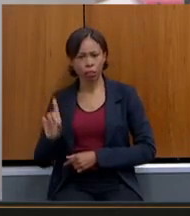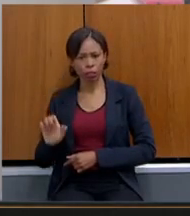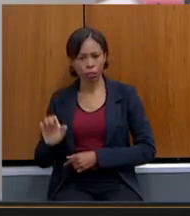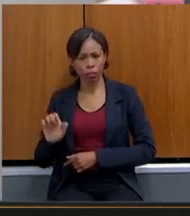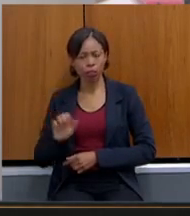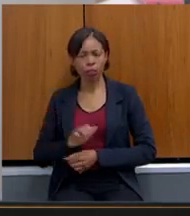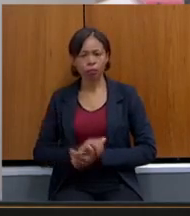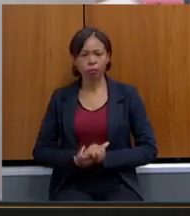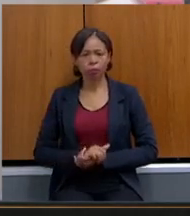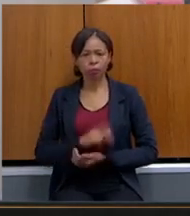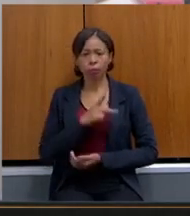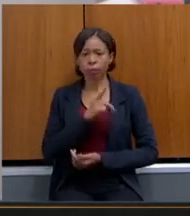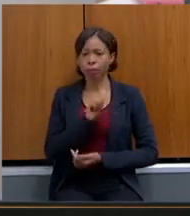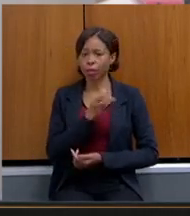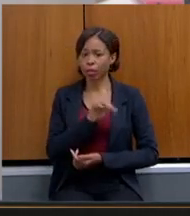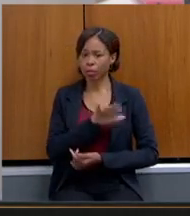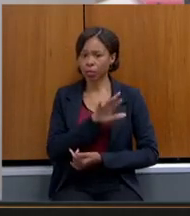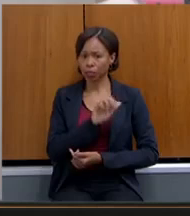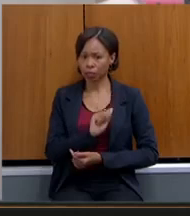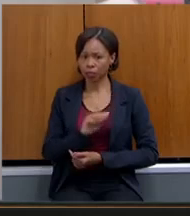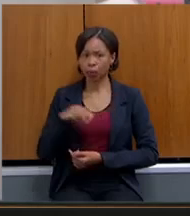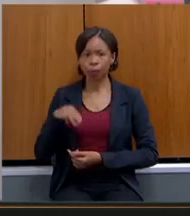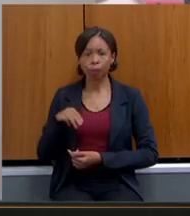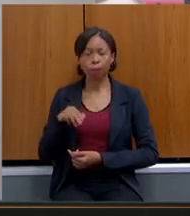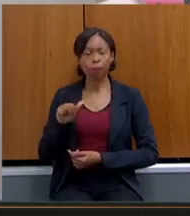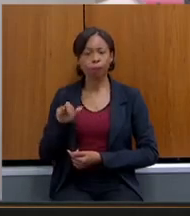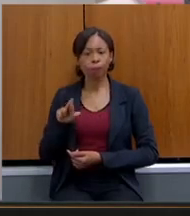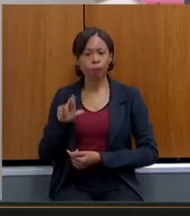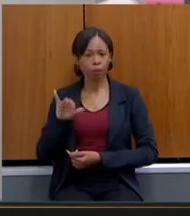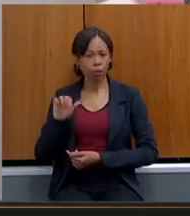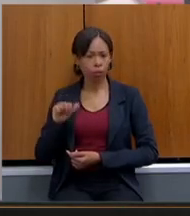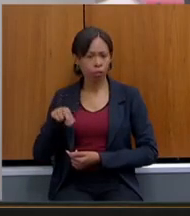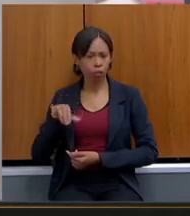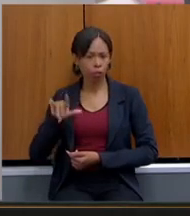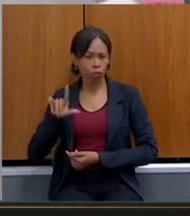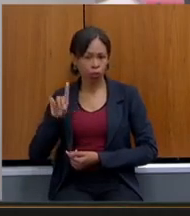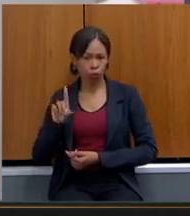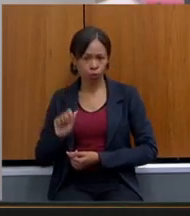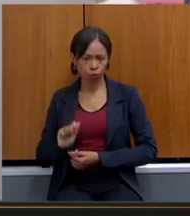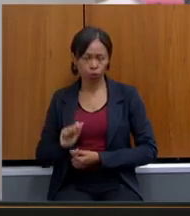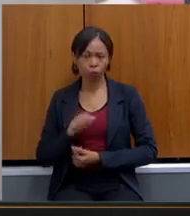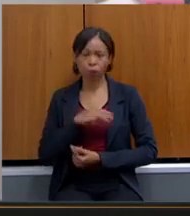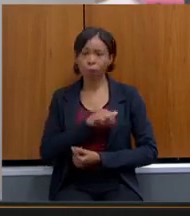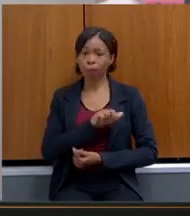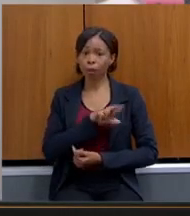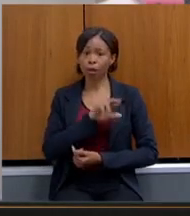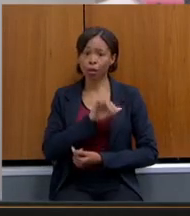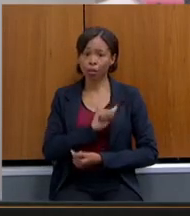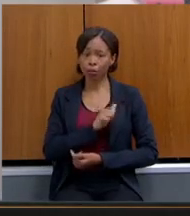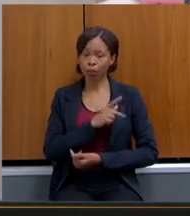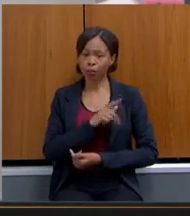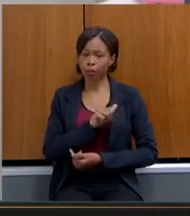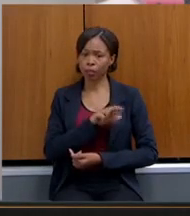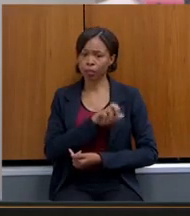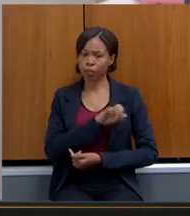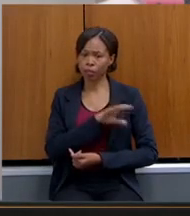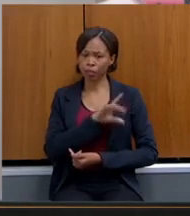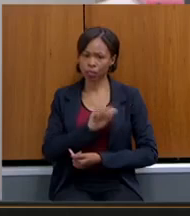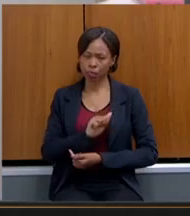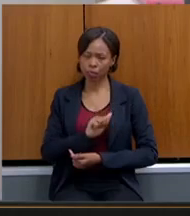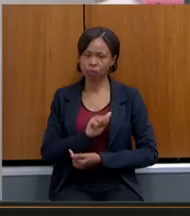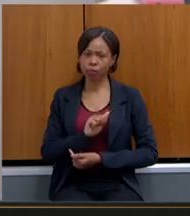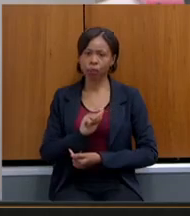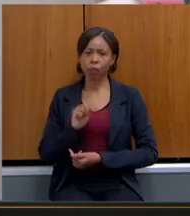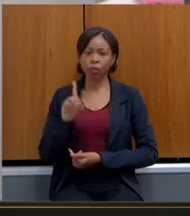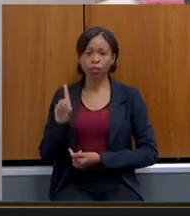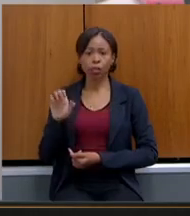danga Patrícia Guimarães Maria Nilda de Aquino Maria Aparecida Batista Maria Aparecida Fernandes